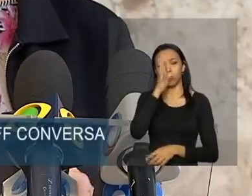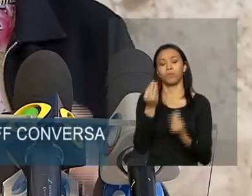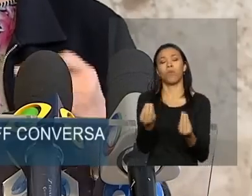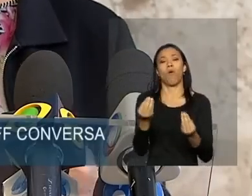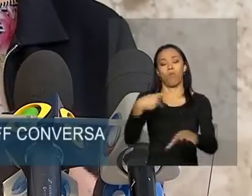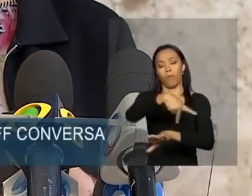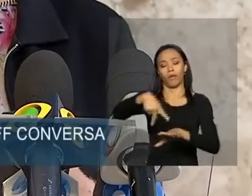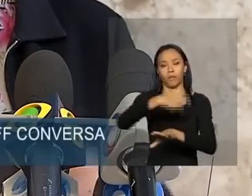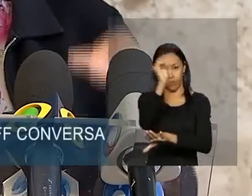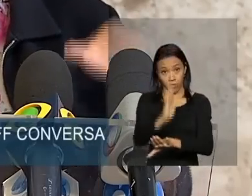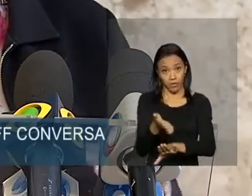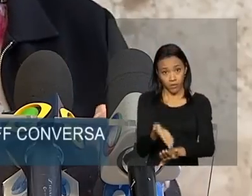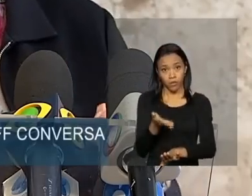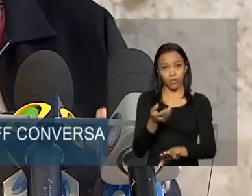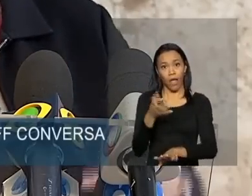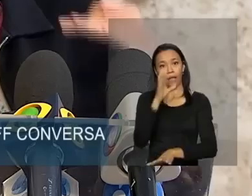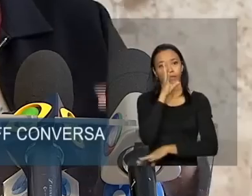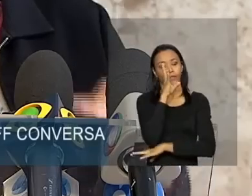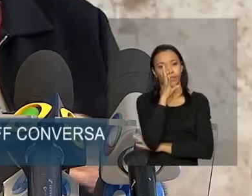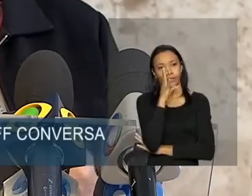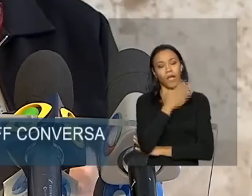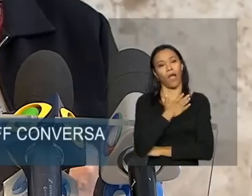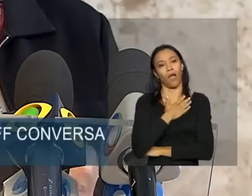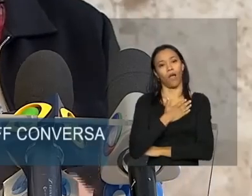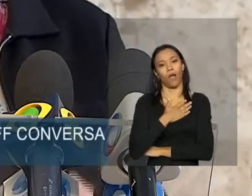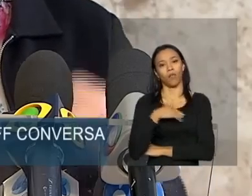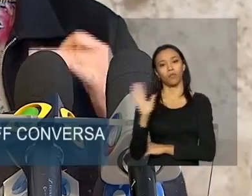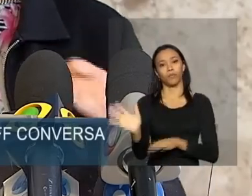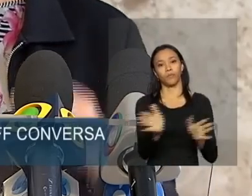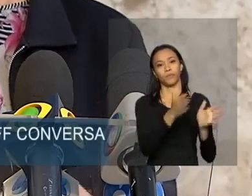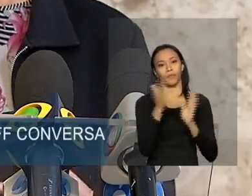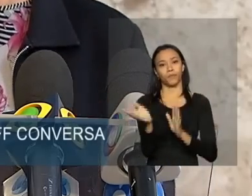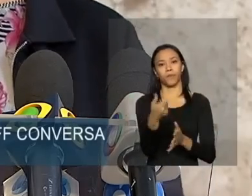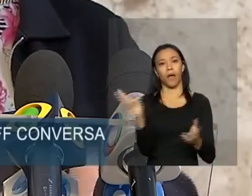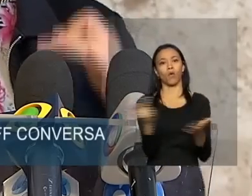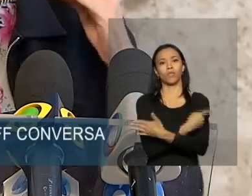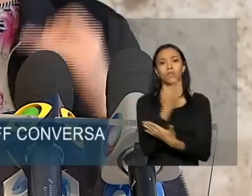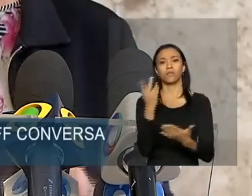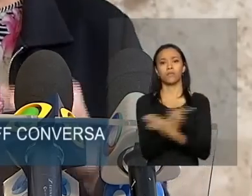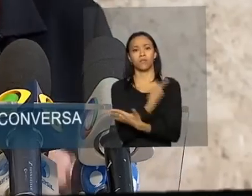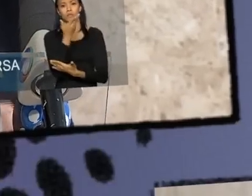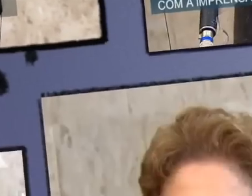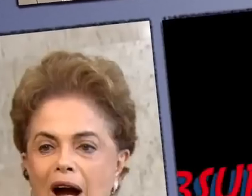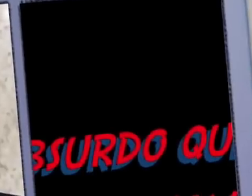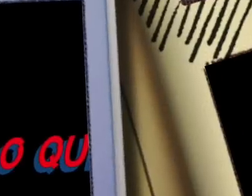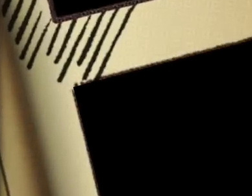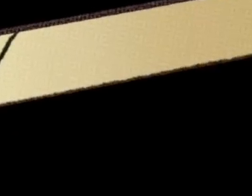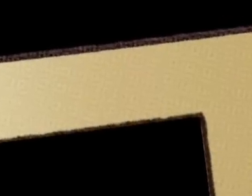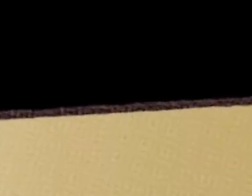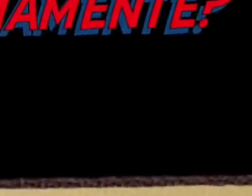país como o nosso assista calmamente um ato desses contra uma liderança